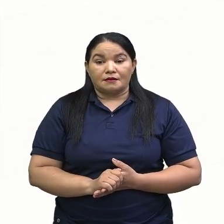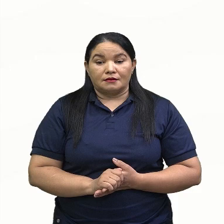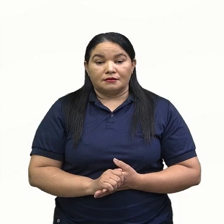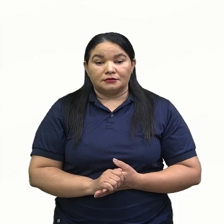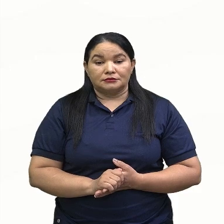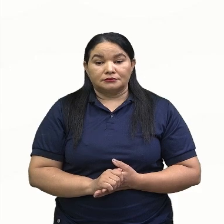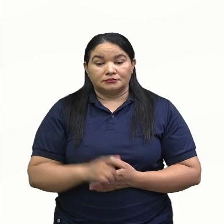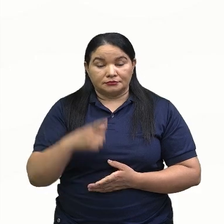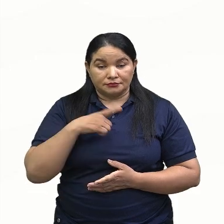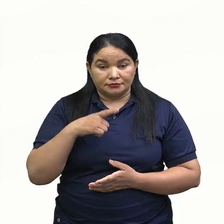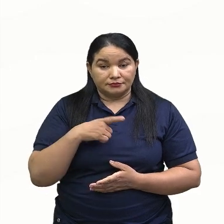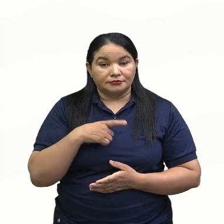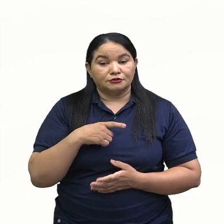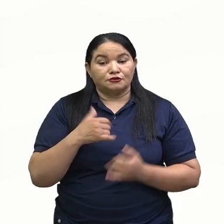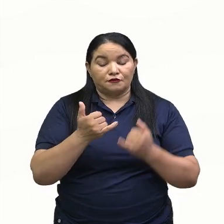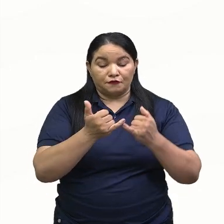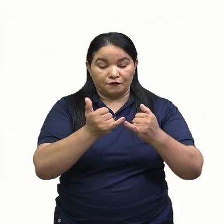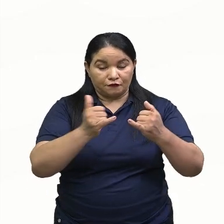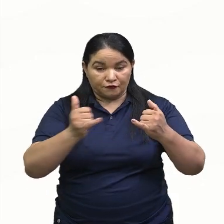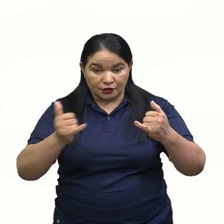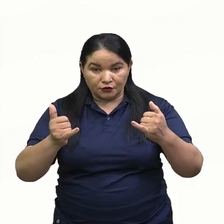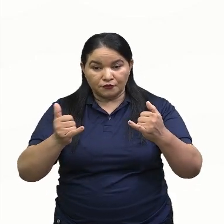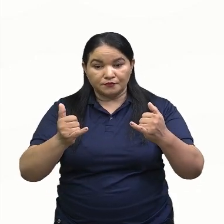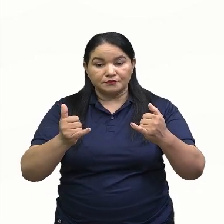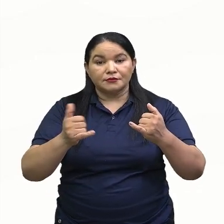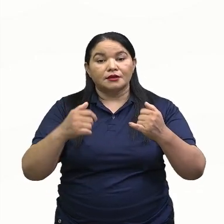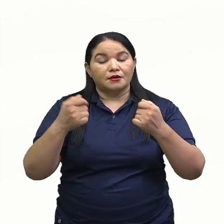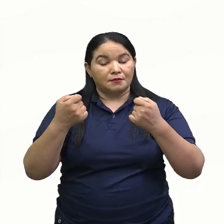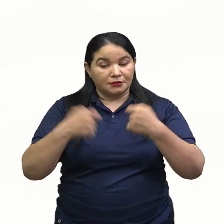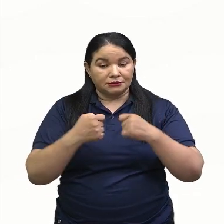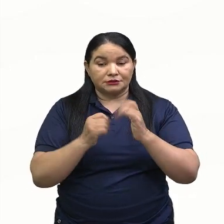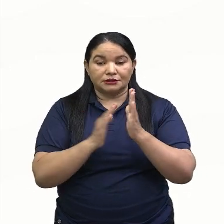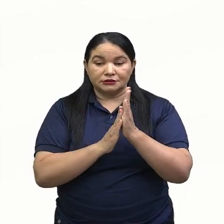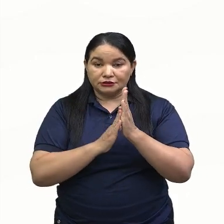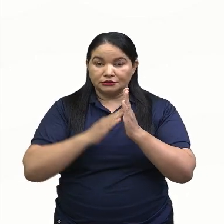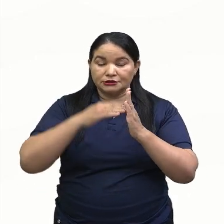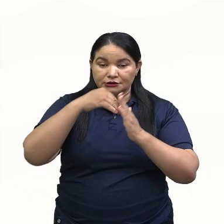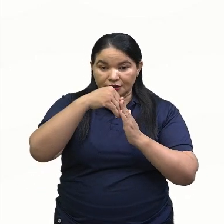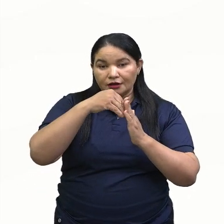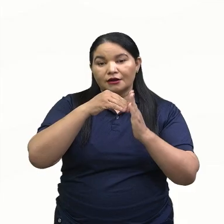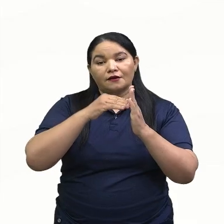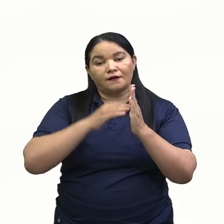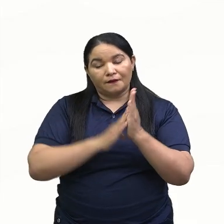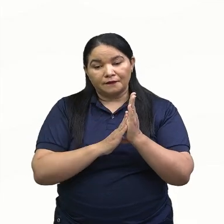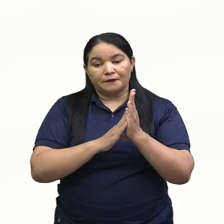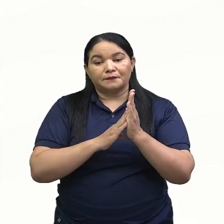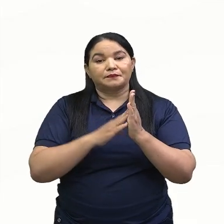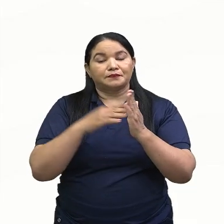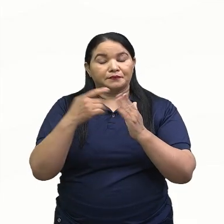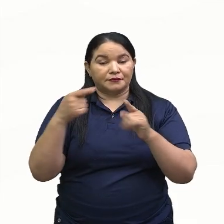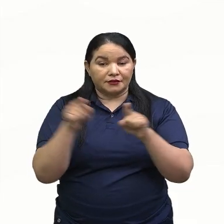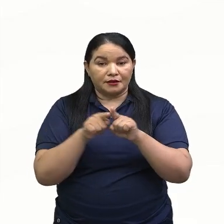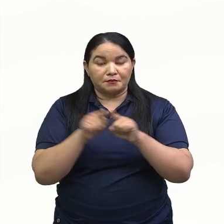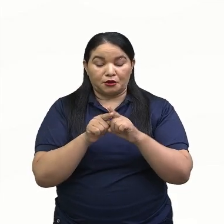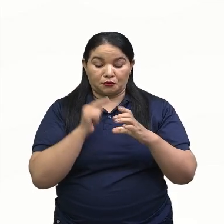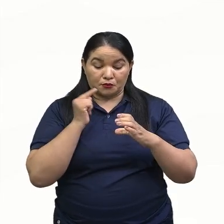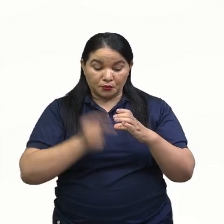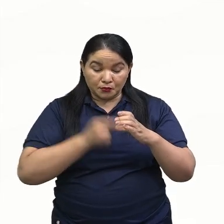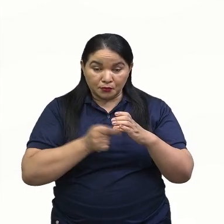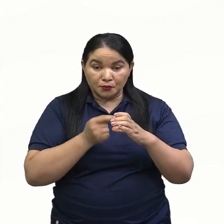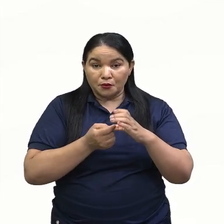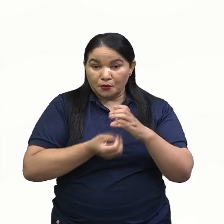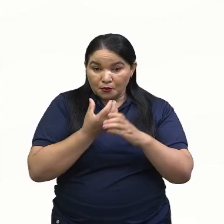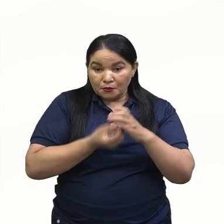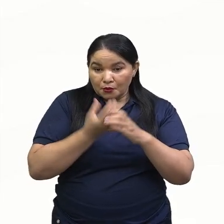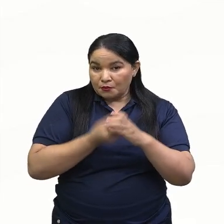ter fios condutores, preciso ter uma chave, poderá ter também um gerador e